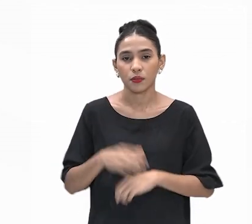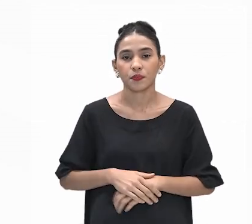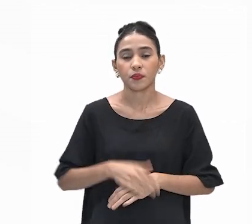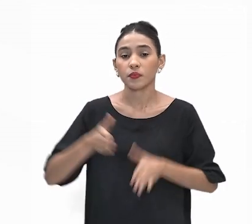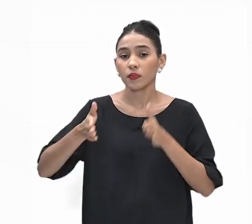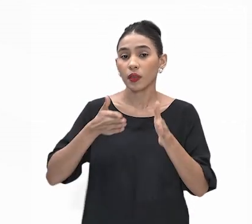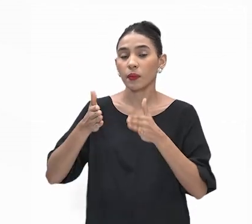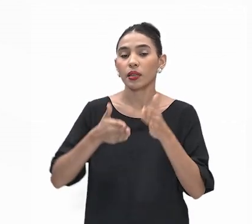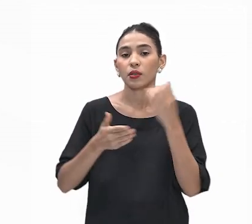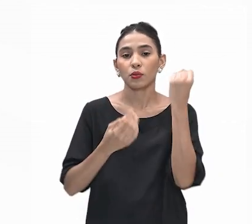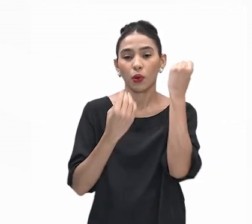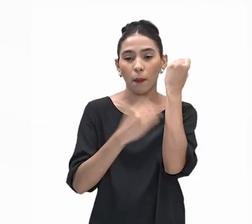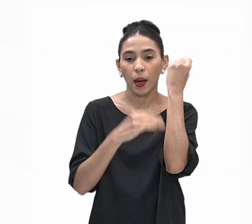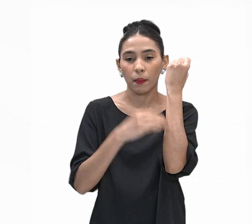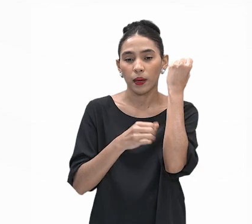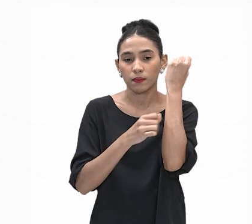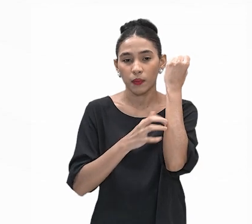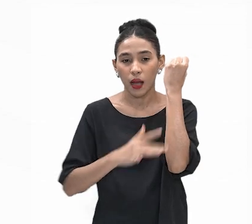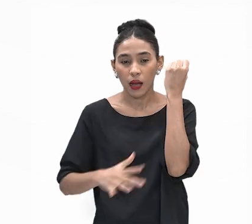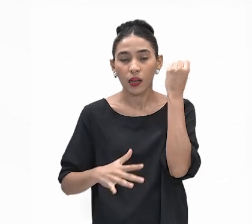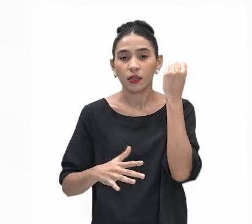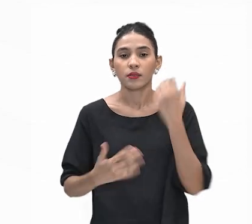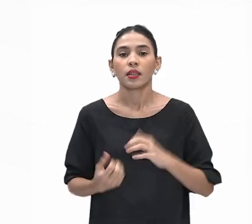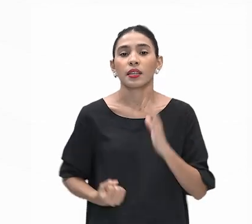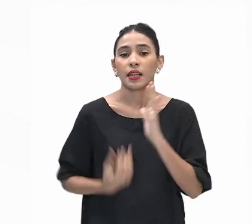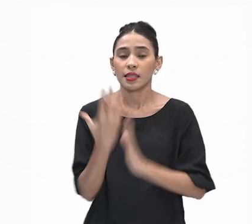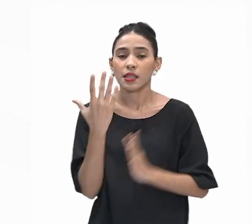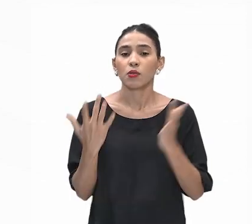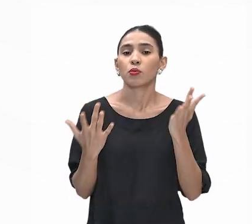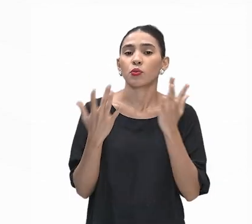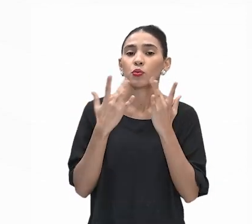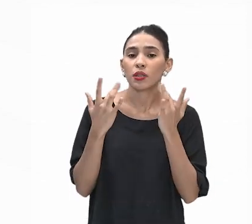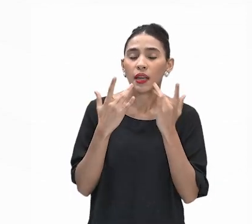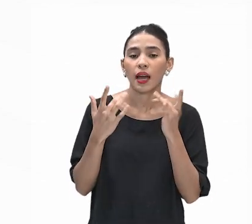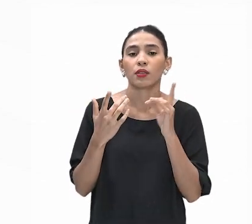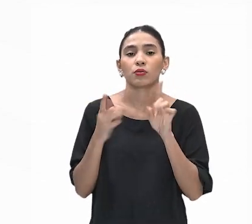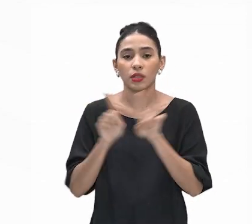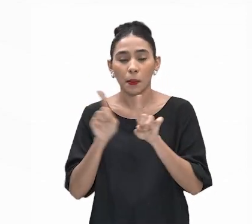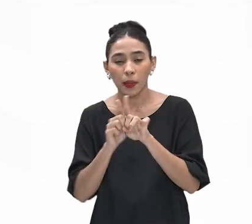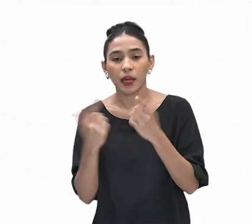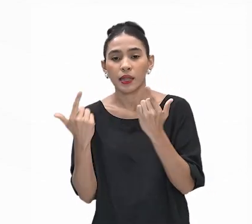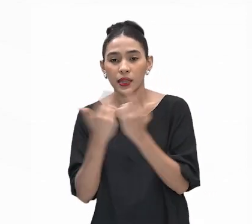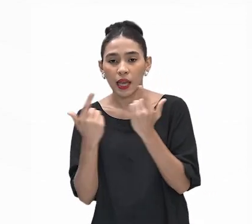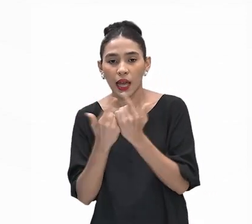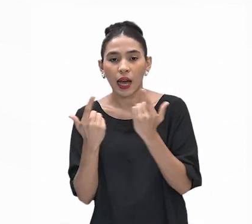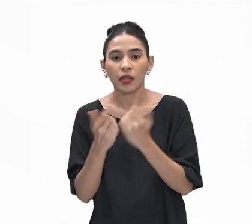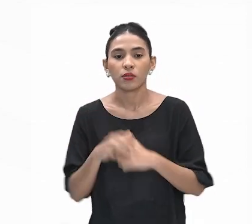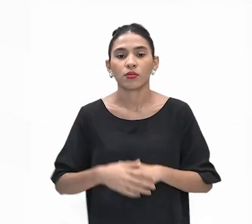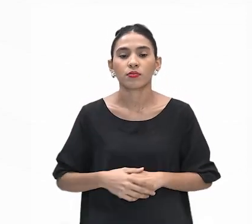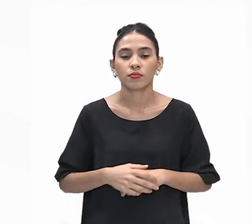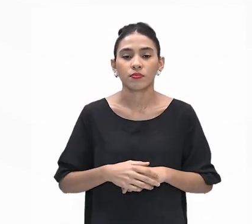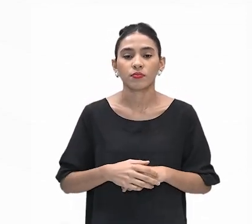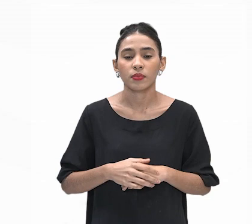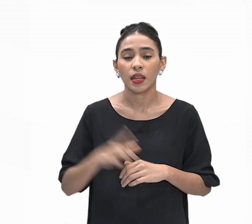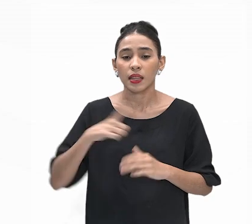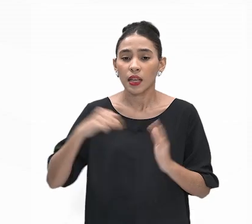borracha, o teatro no Amazonas saltará sem qualquer preparo do arraial de igreja para o